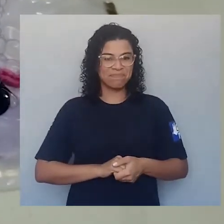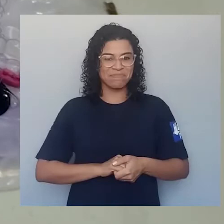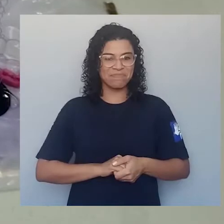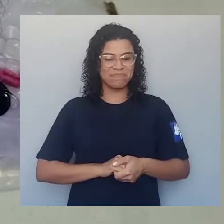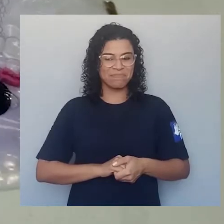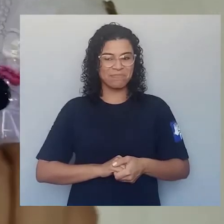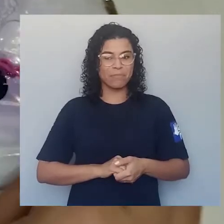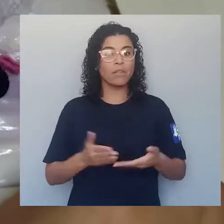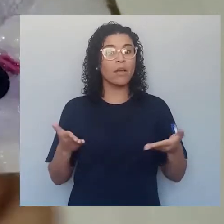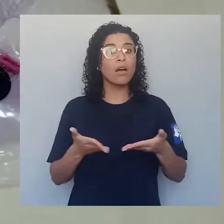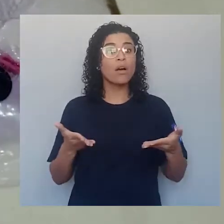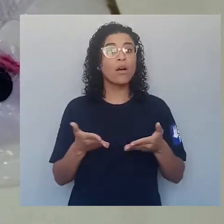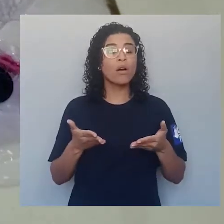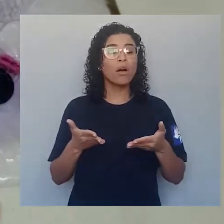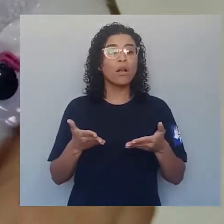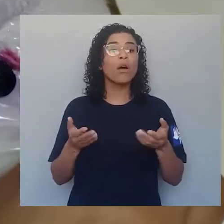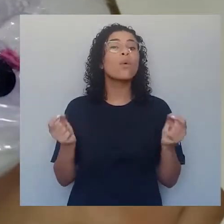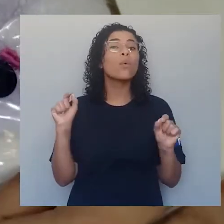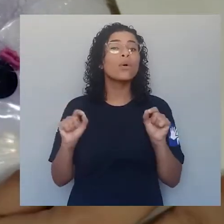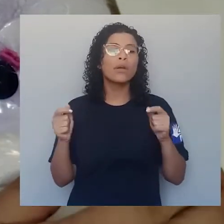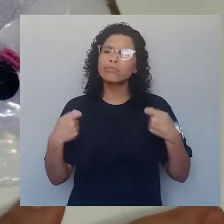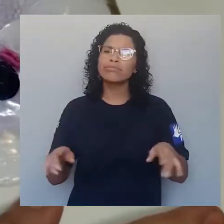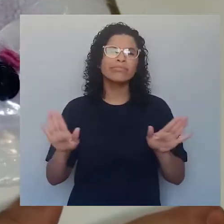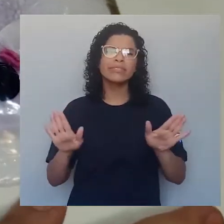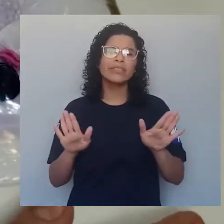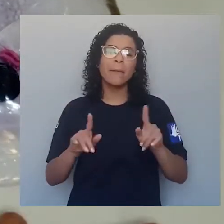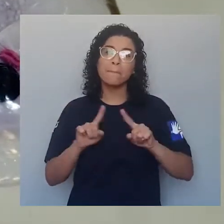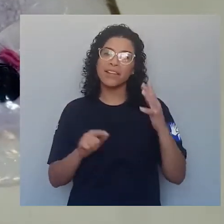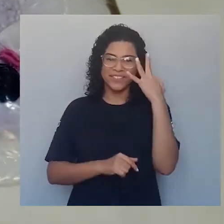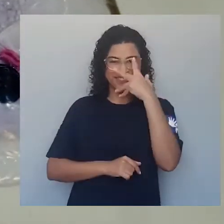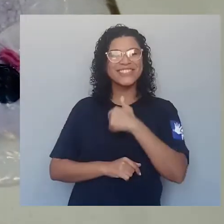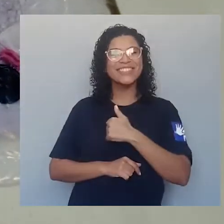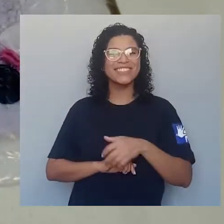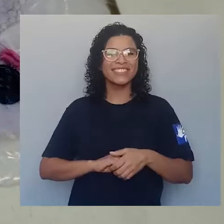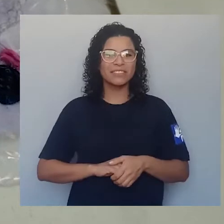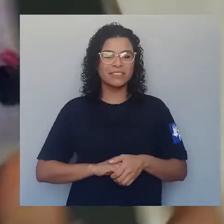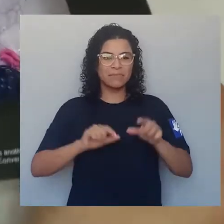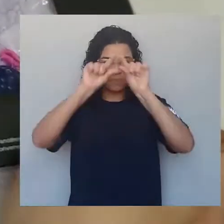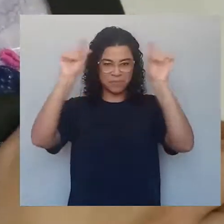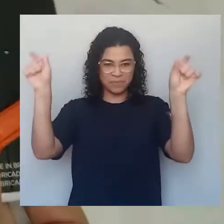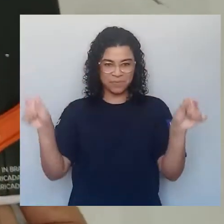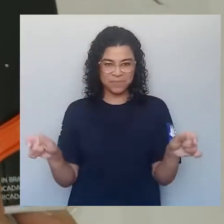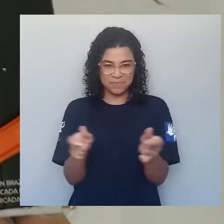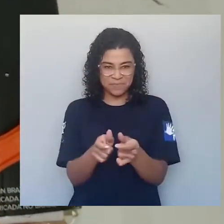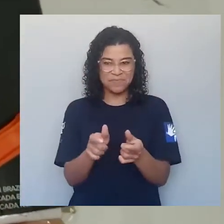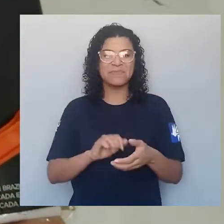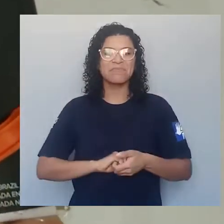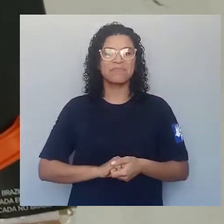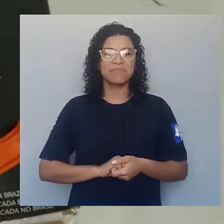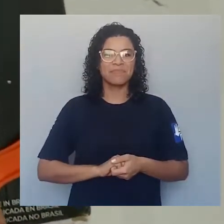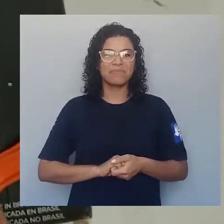retângulo. Essa última parte, ela não precisa, mas dá um charme. Vamos colocar a moldura? Coloquei aqui